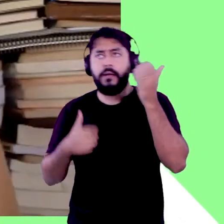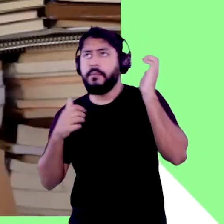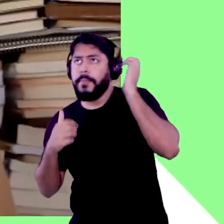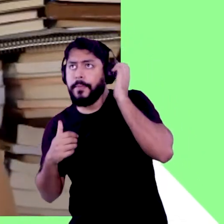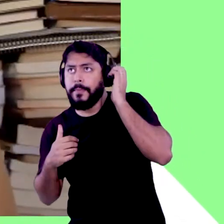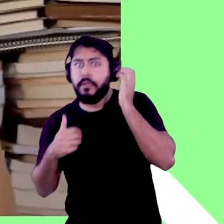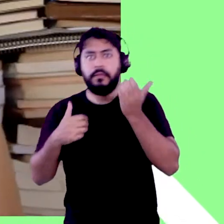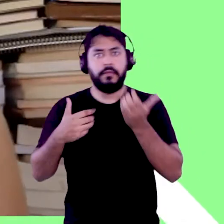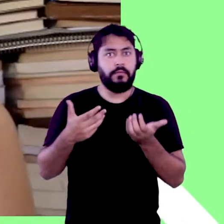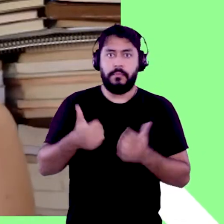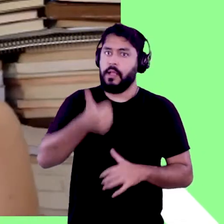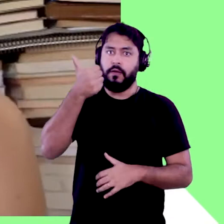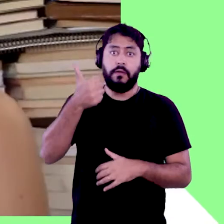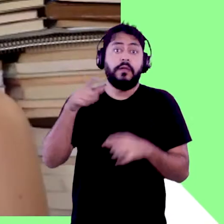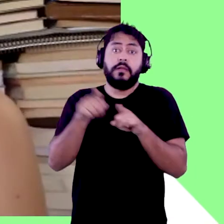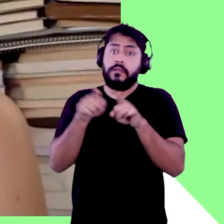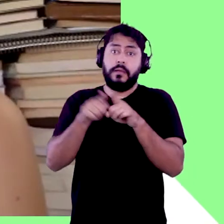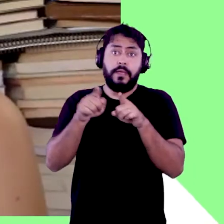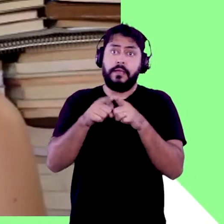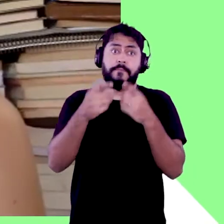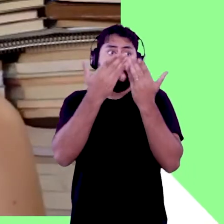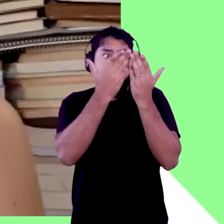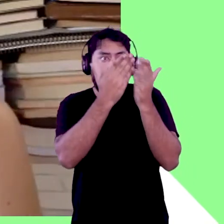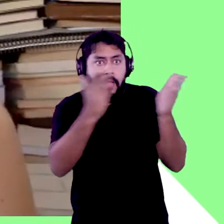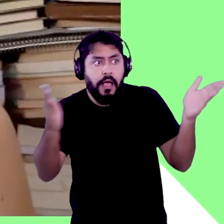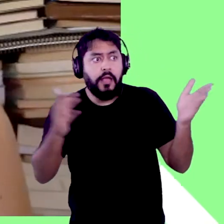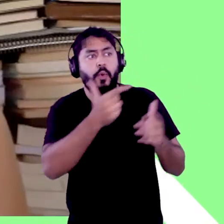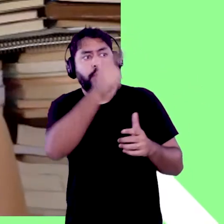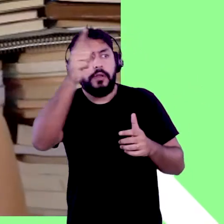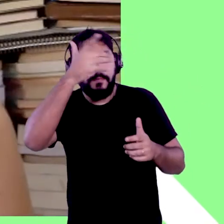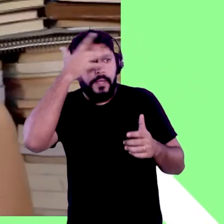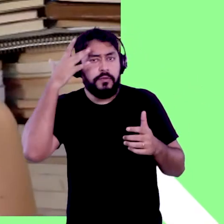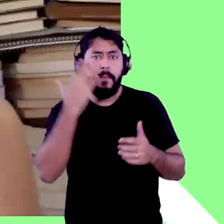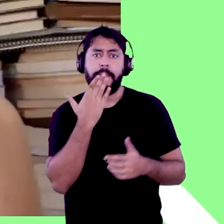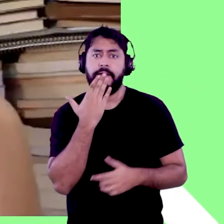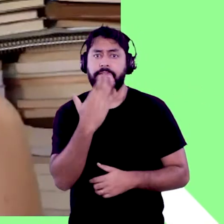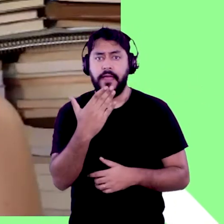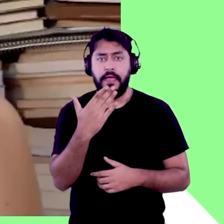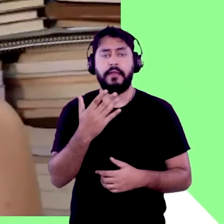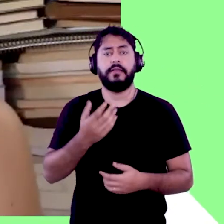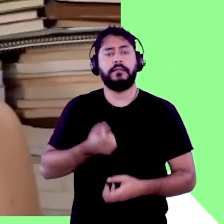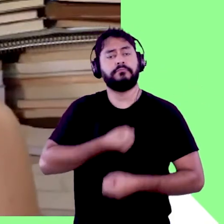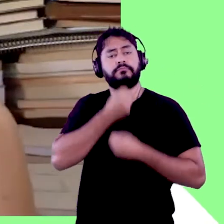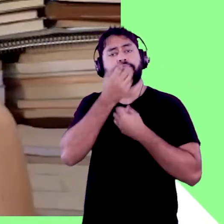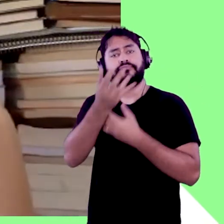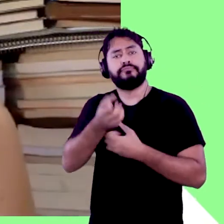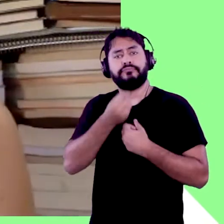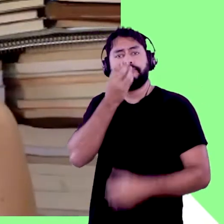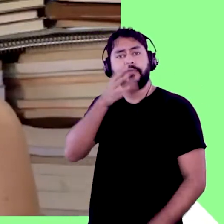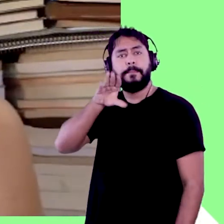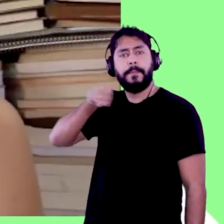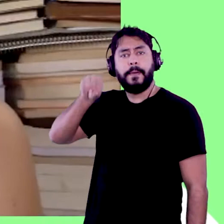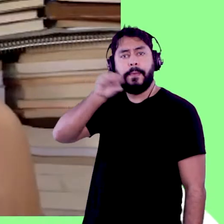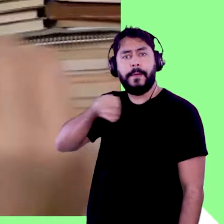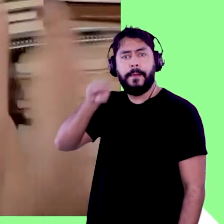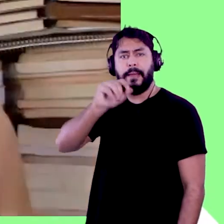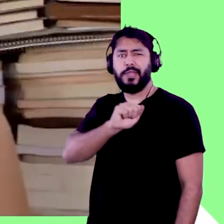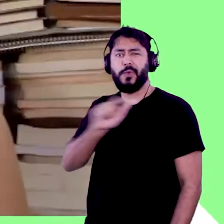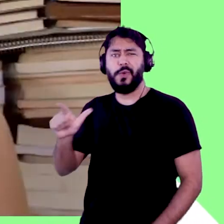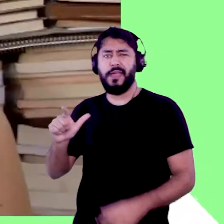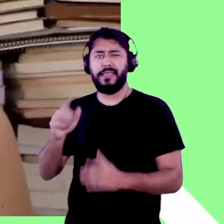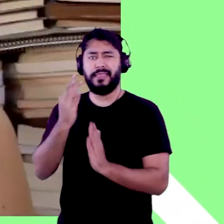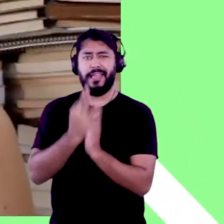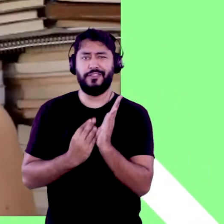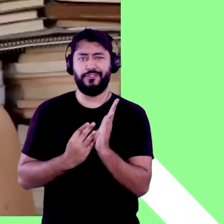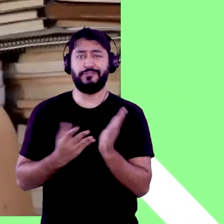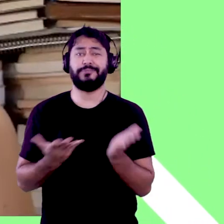outras pessoas que são mais comunicativas, preferem se expressar oralmente do que em texto. Então, também